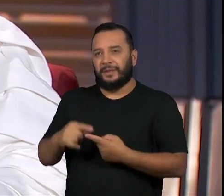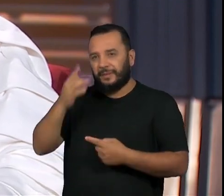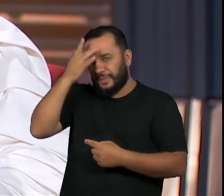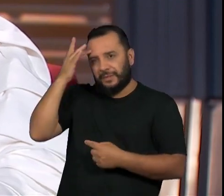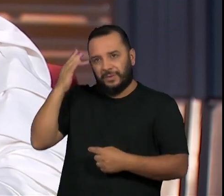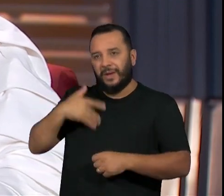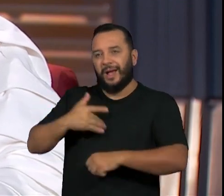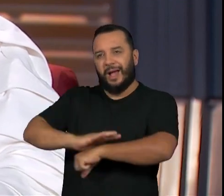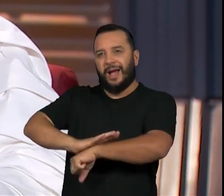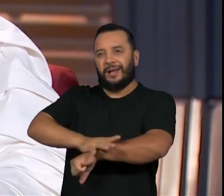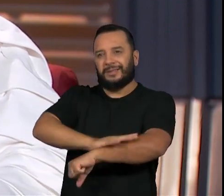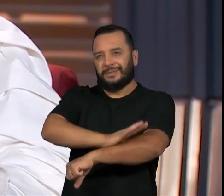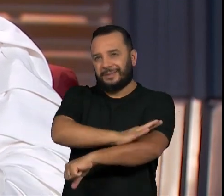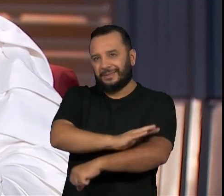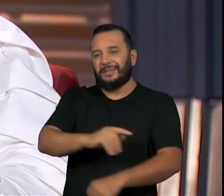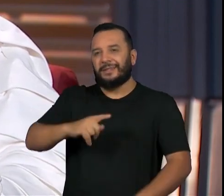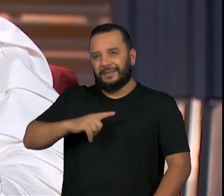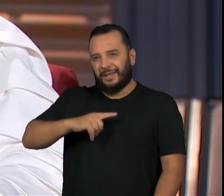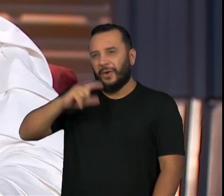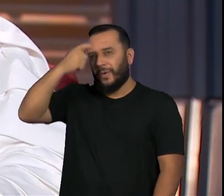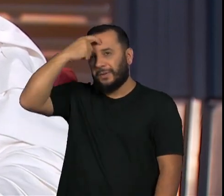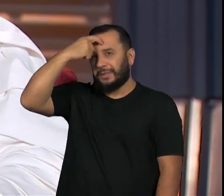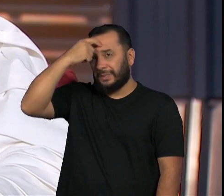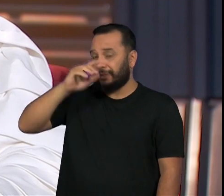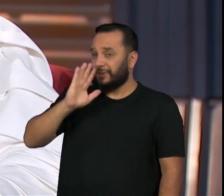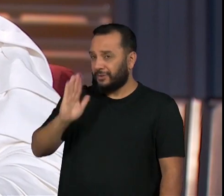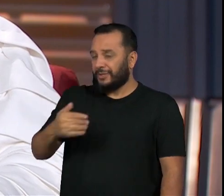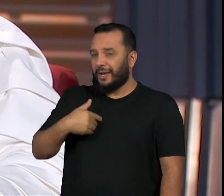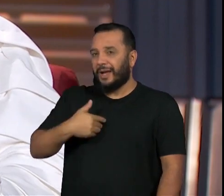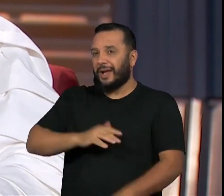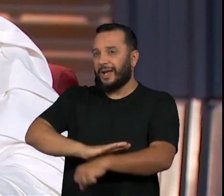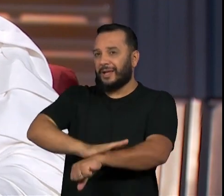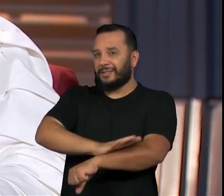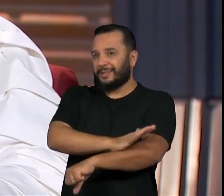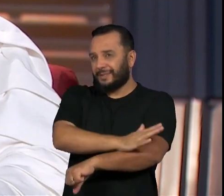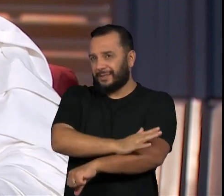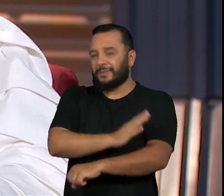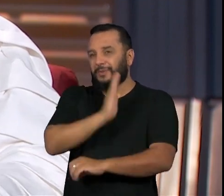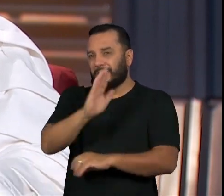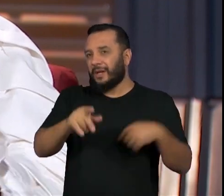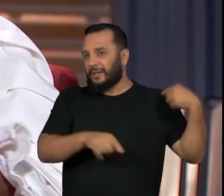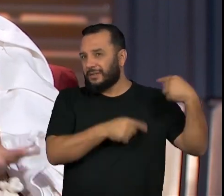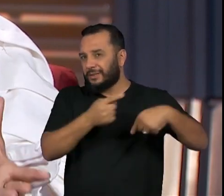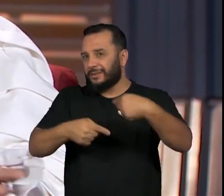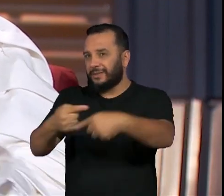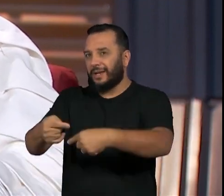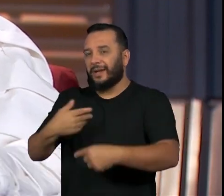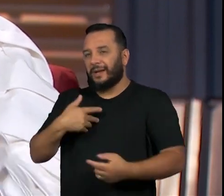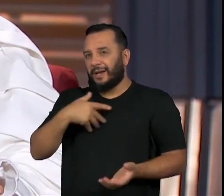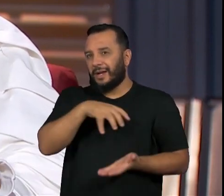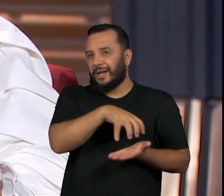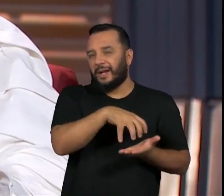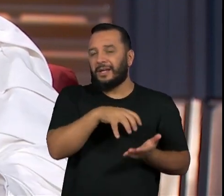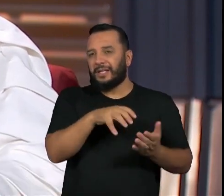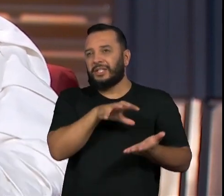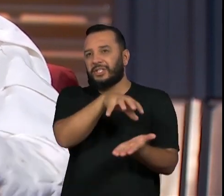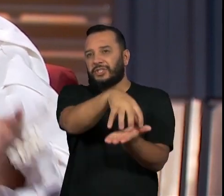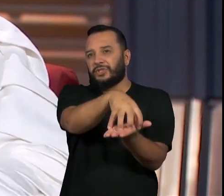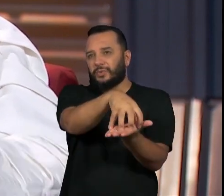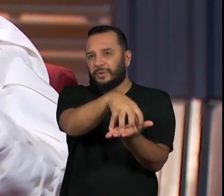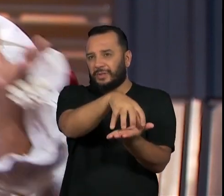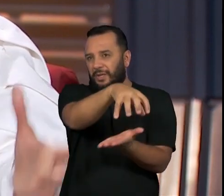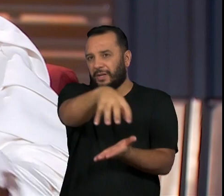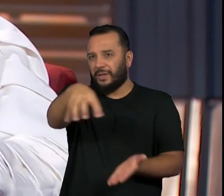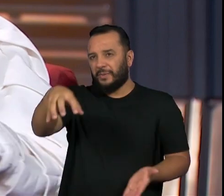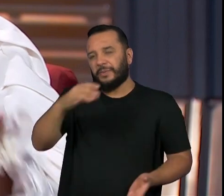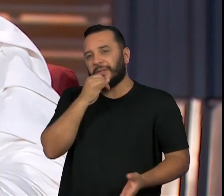tem o discernimento. Sim. E no campo do racismo estrutural, as instituições, né, diversas, né? A